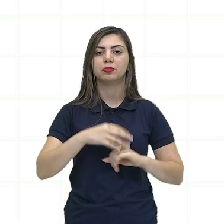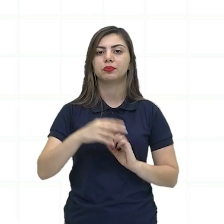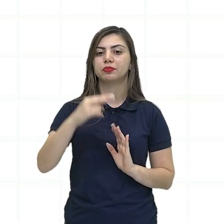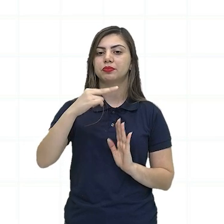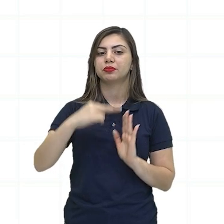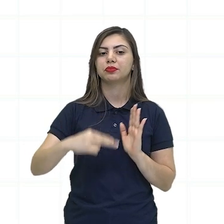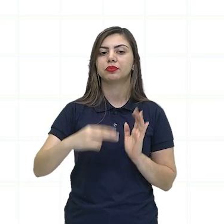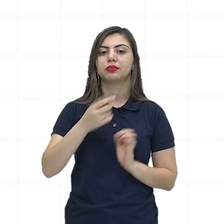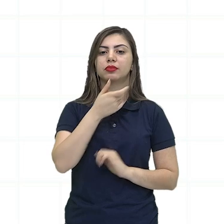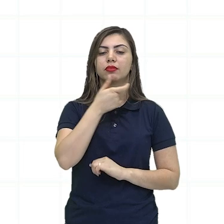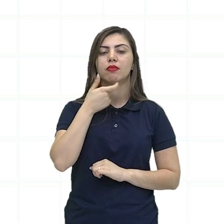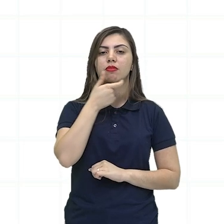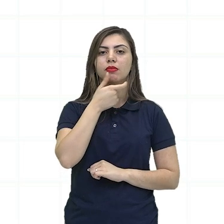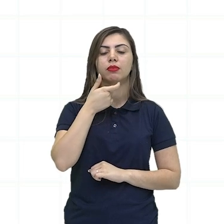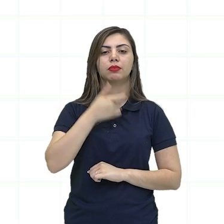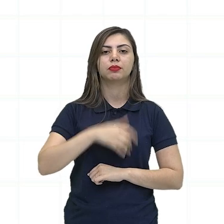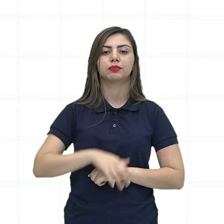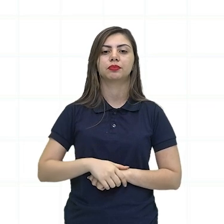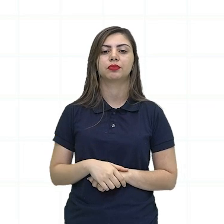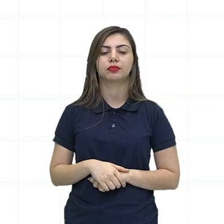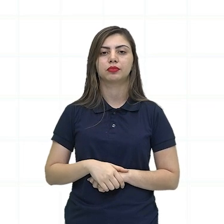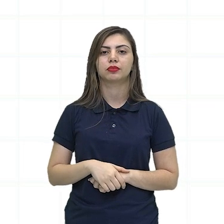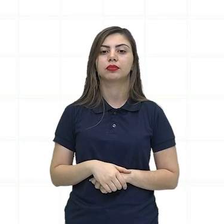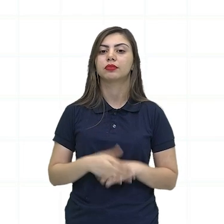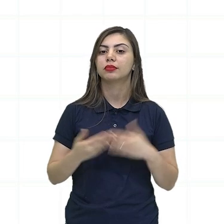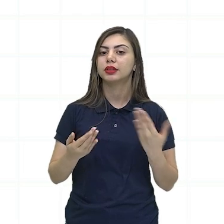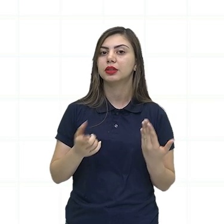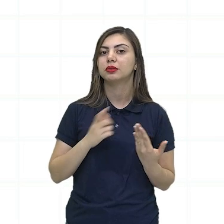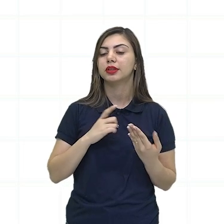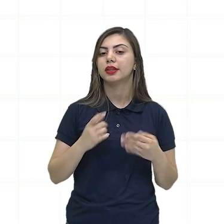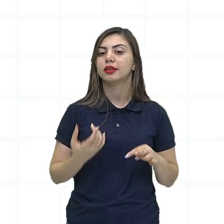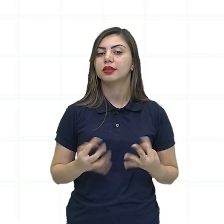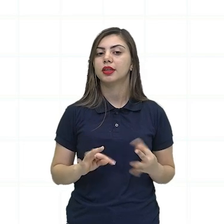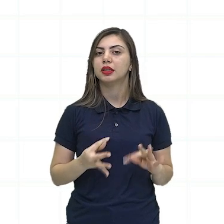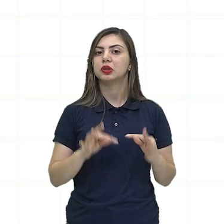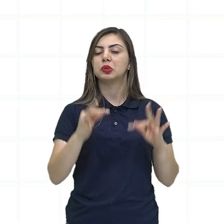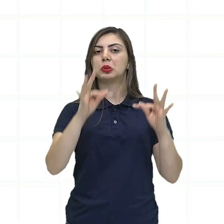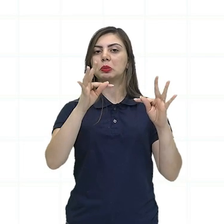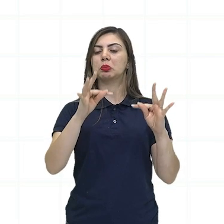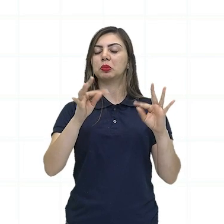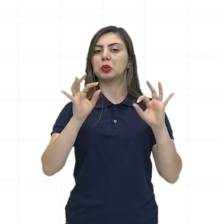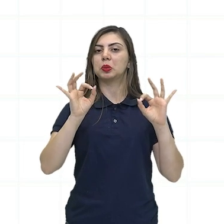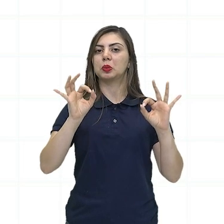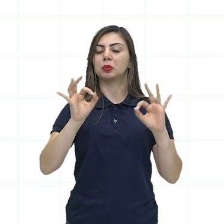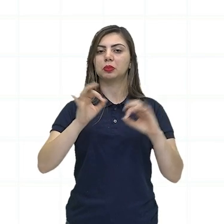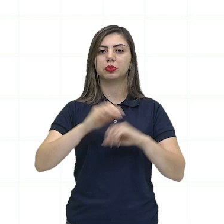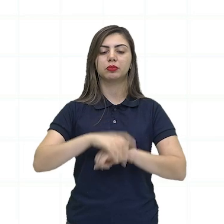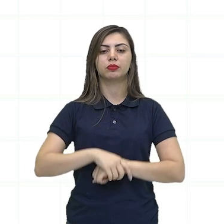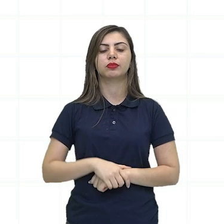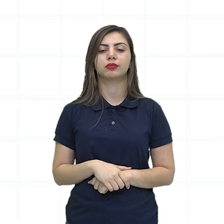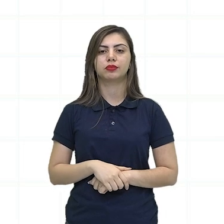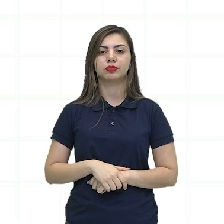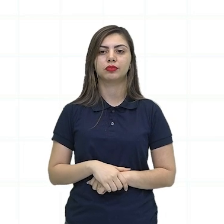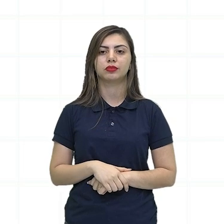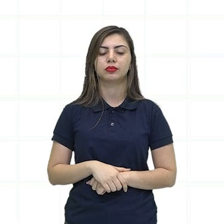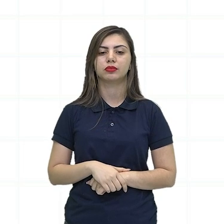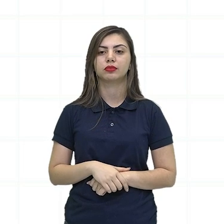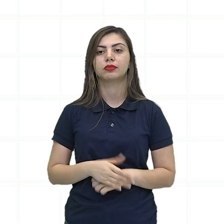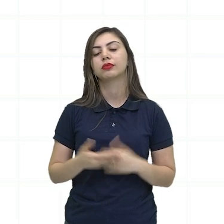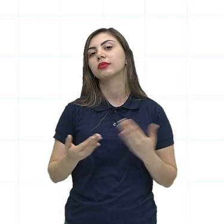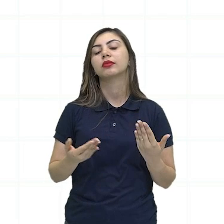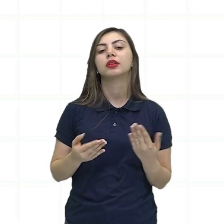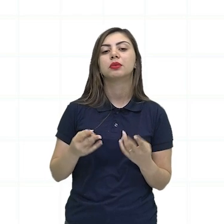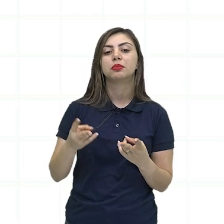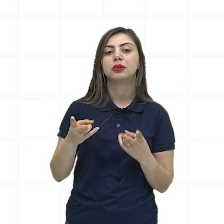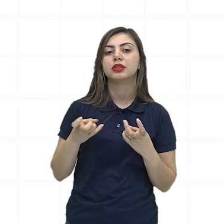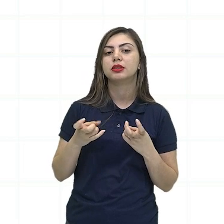modern technology. Com tecnologia muito moderna, ok? E aqui nós